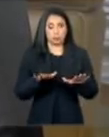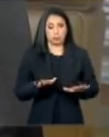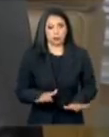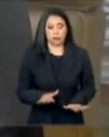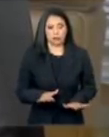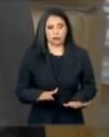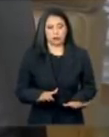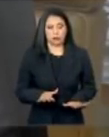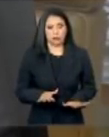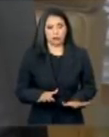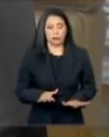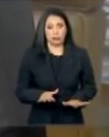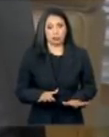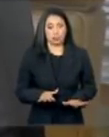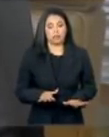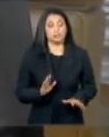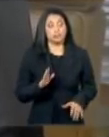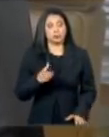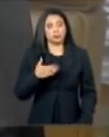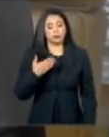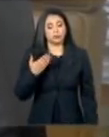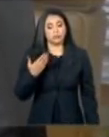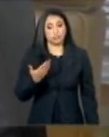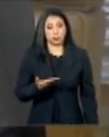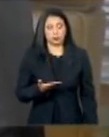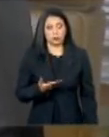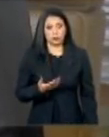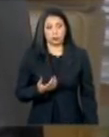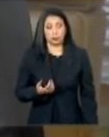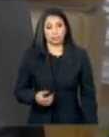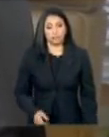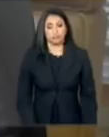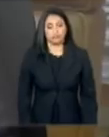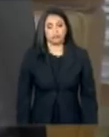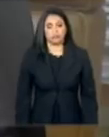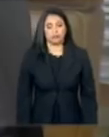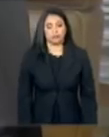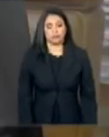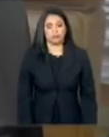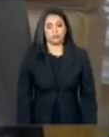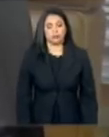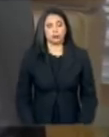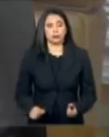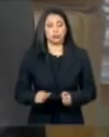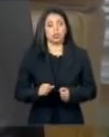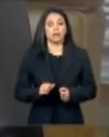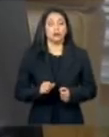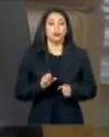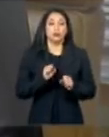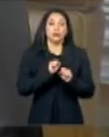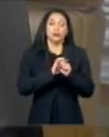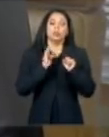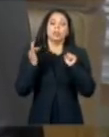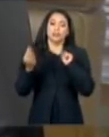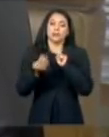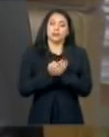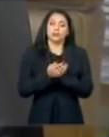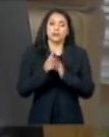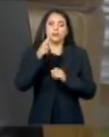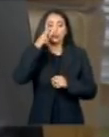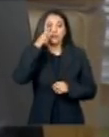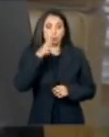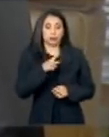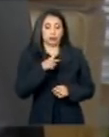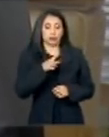esta curta então anunciou se no sentido de que situações flagrantemente